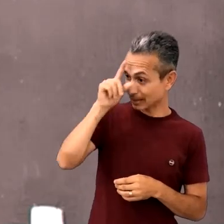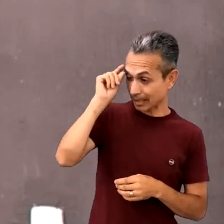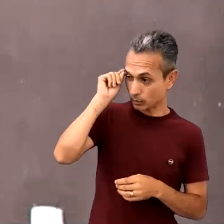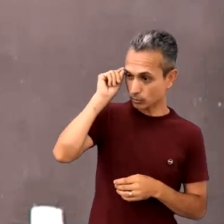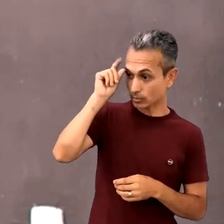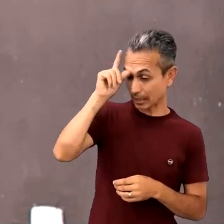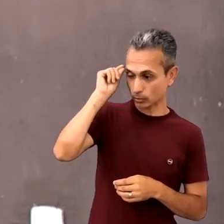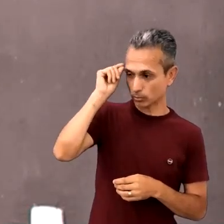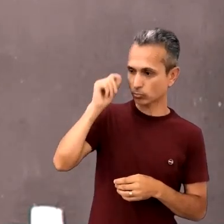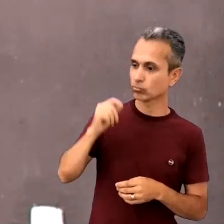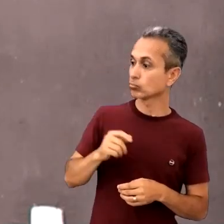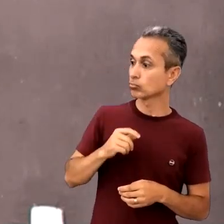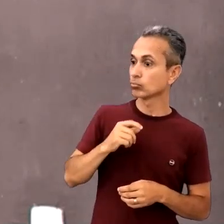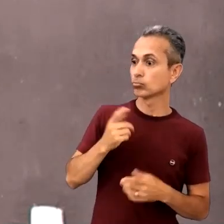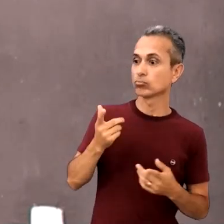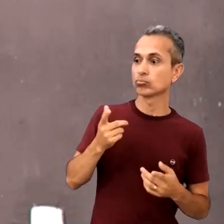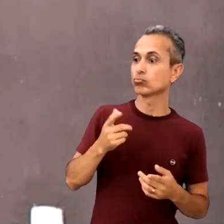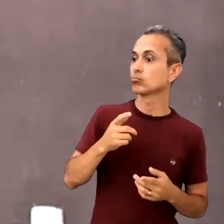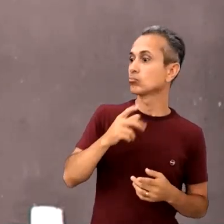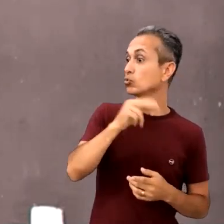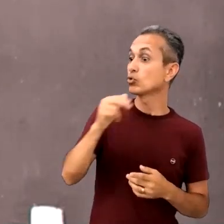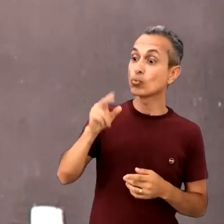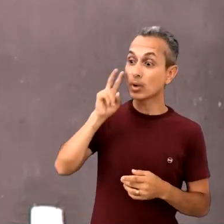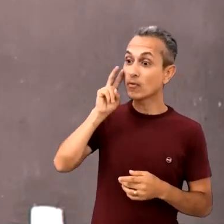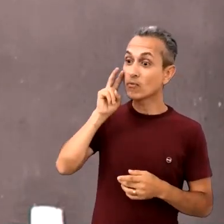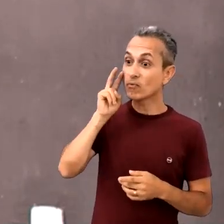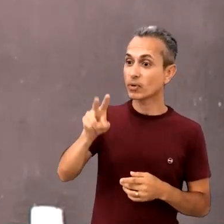uma situação dessa dar certo.